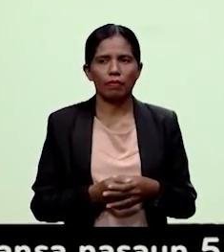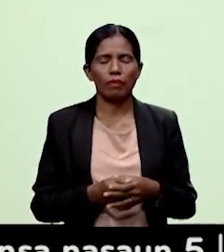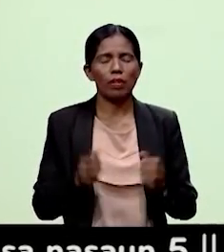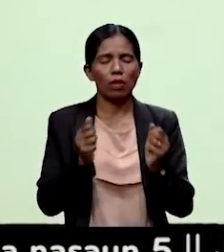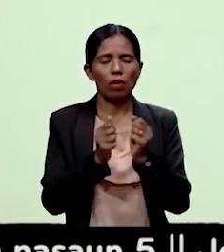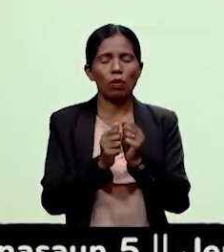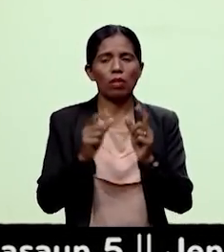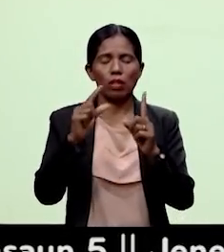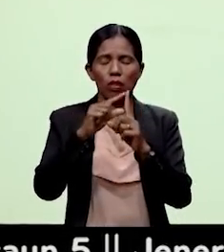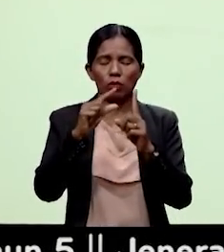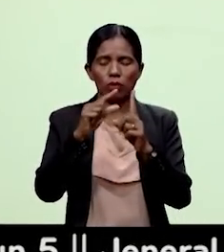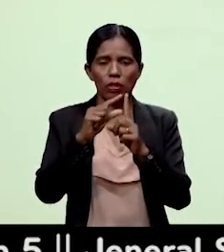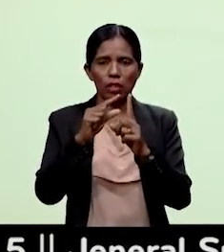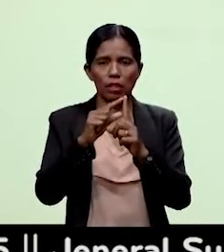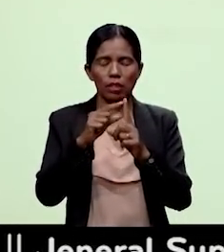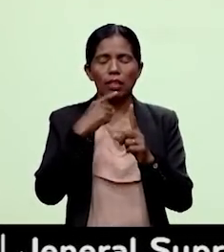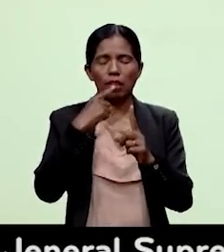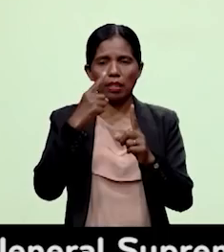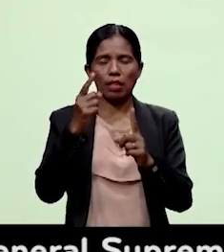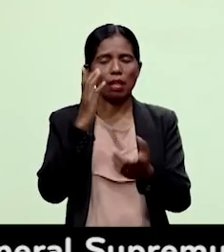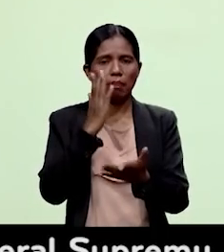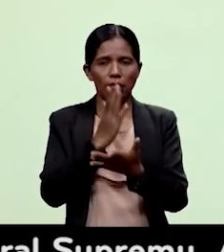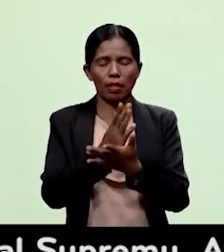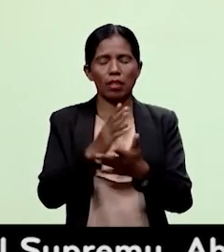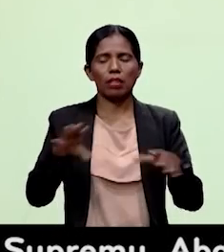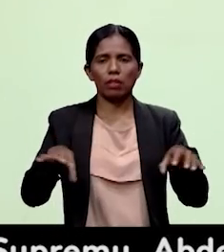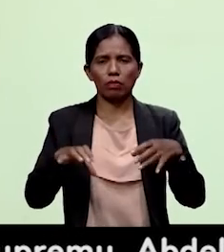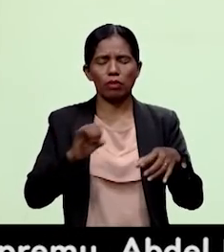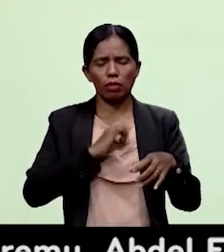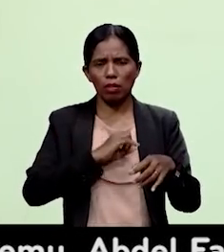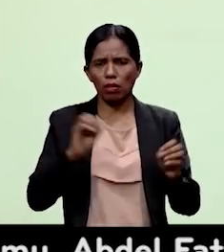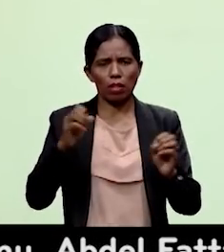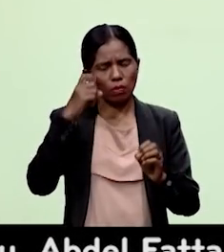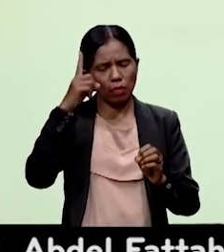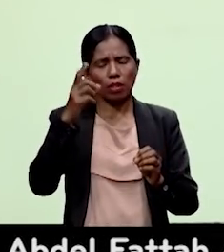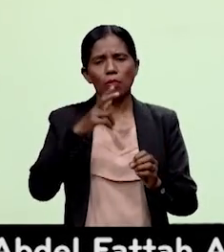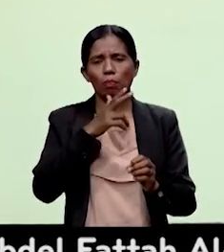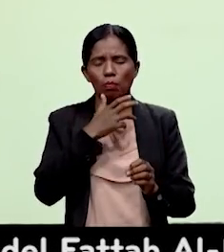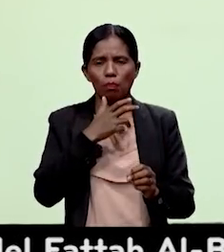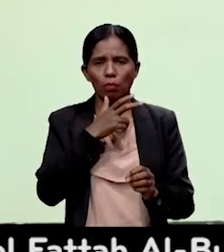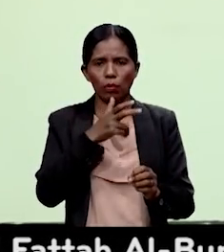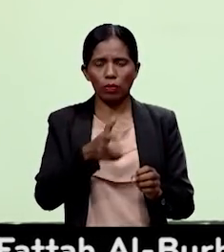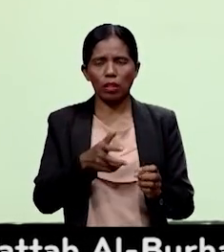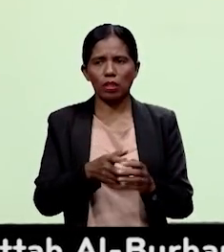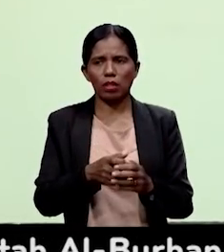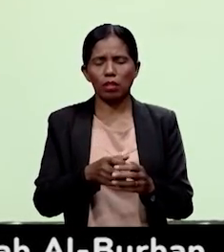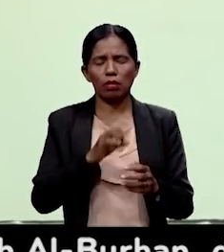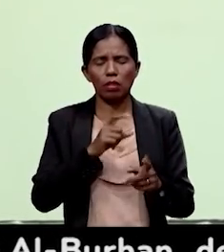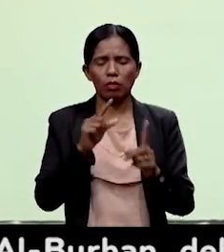Holia fuani de dehan, Ezonera. Porque se aula entende, aula compreende português. Também é uma da Roma que está ali a fundo de